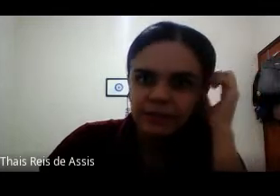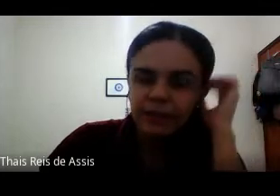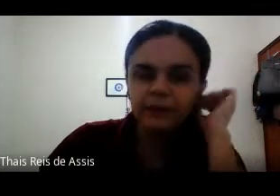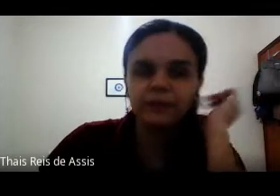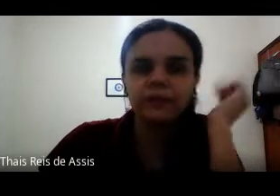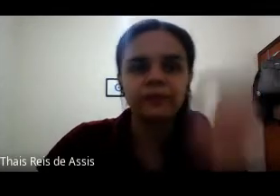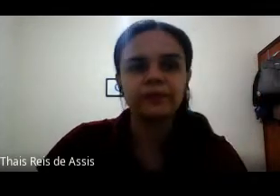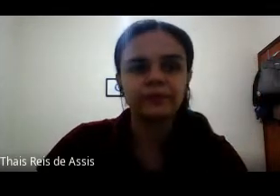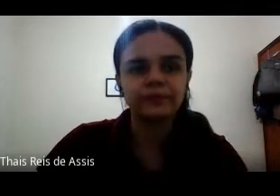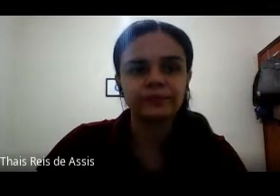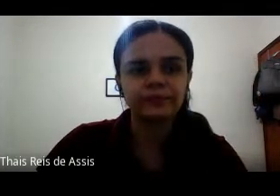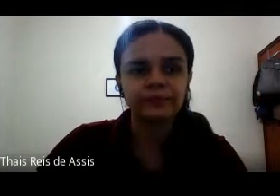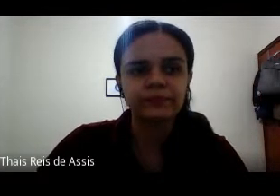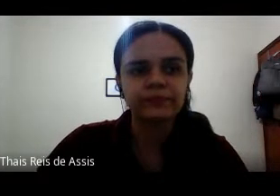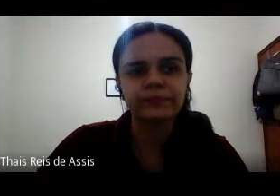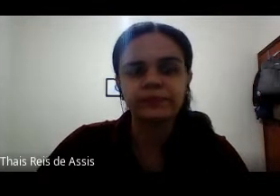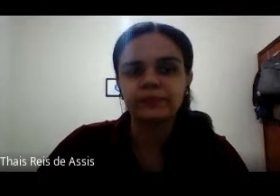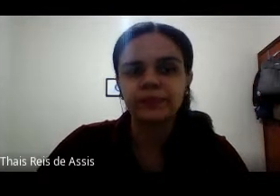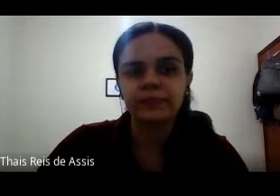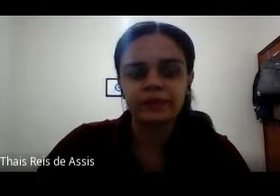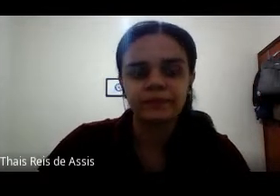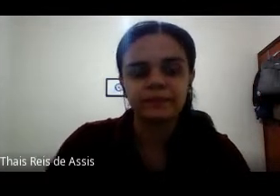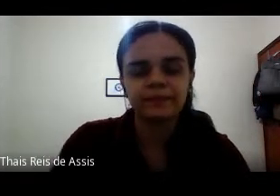Vamos lá no Pai Google, ó.